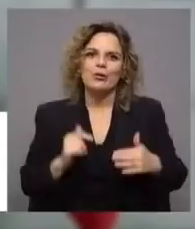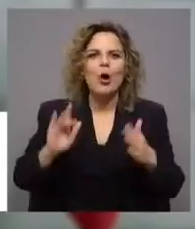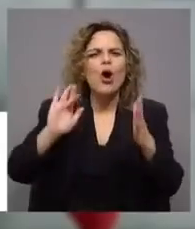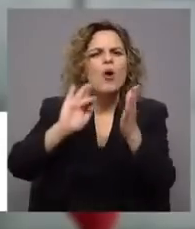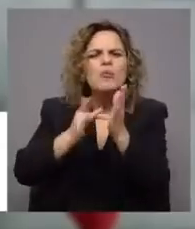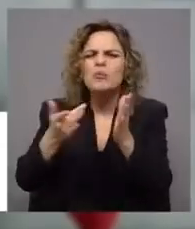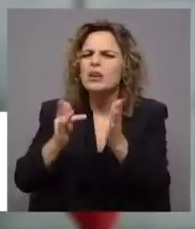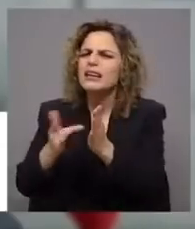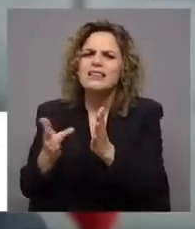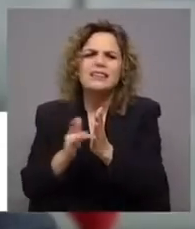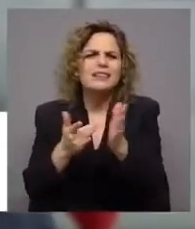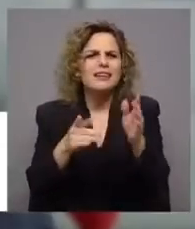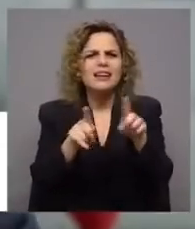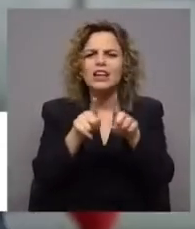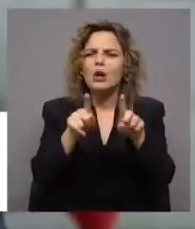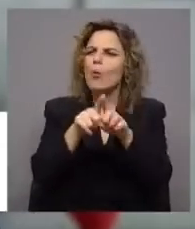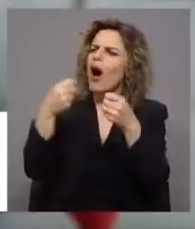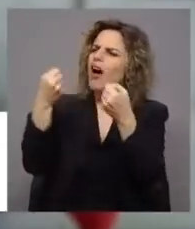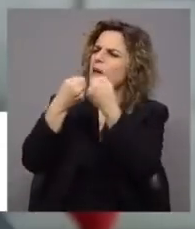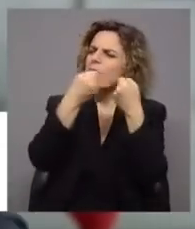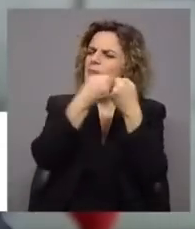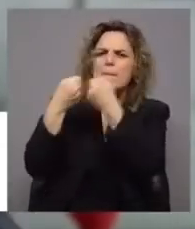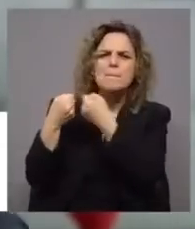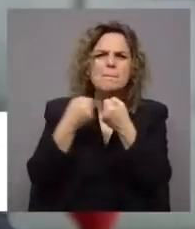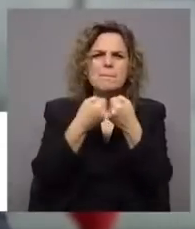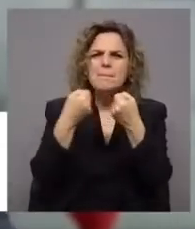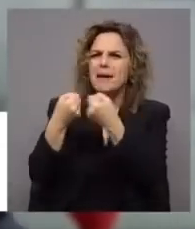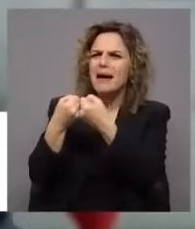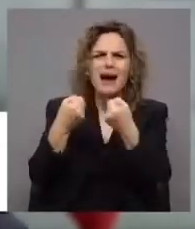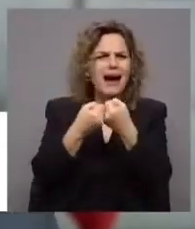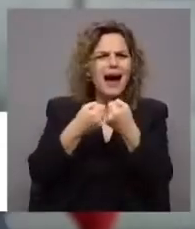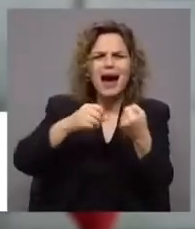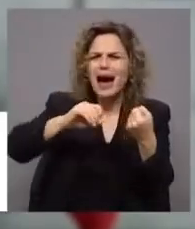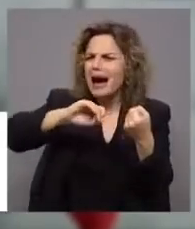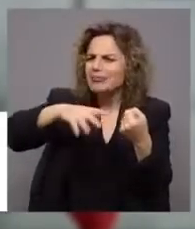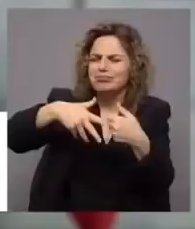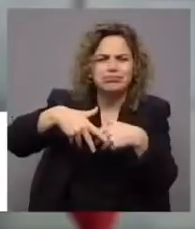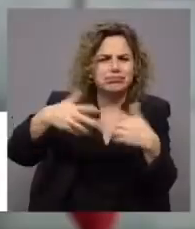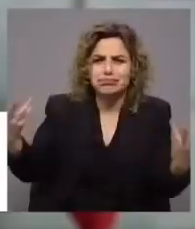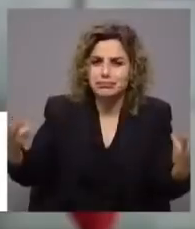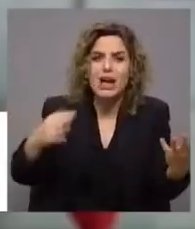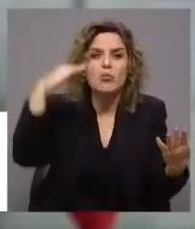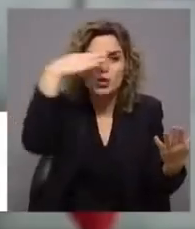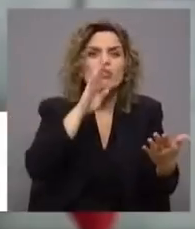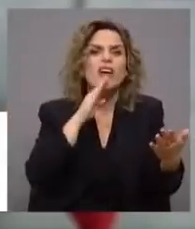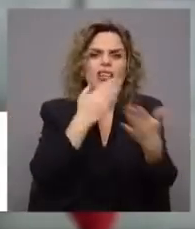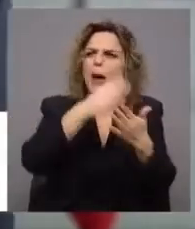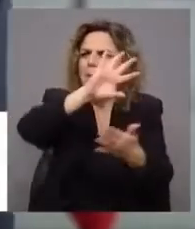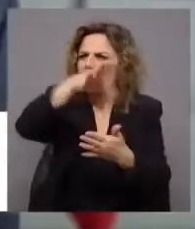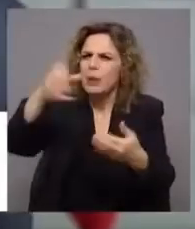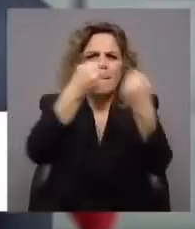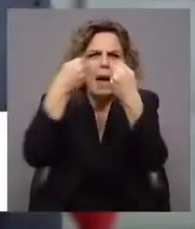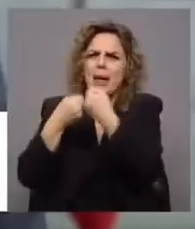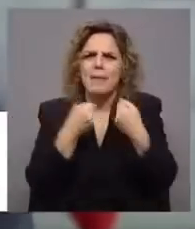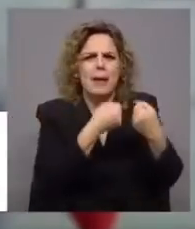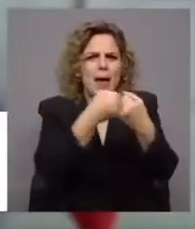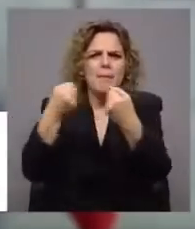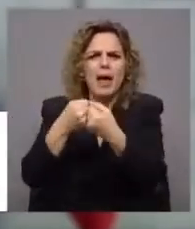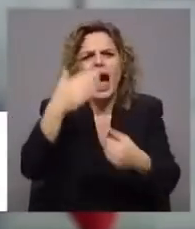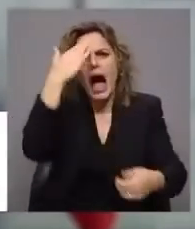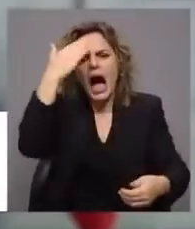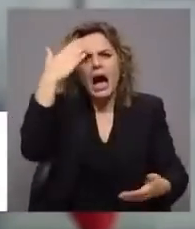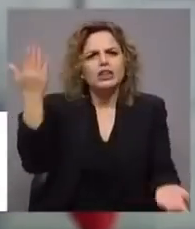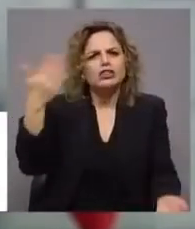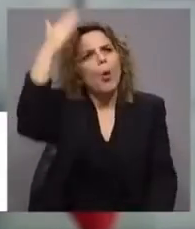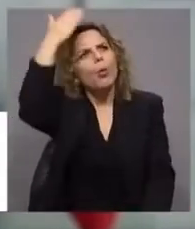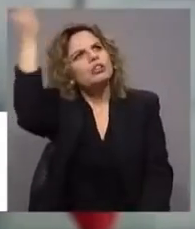contencioso com nenhum país do mundo. E o Bolsonaro criou contencioso com todos os países, achando que o Trump iria